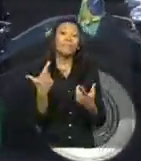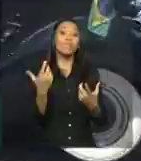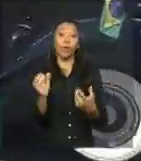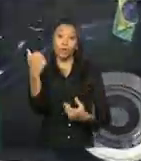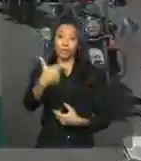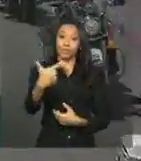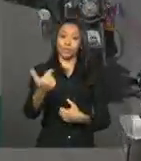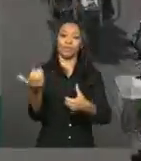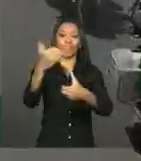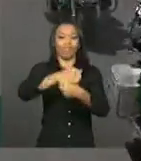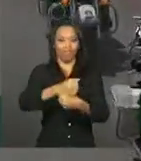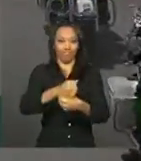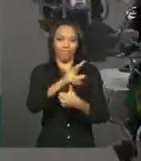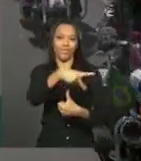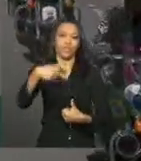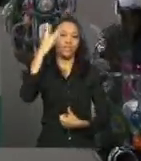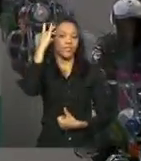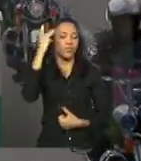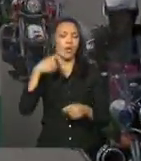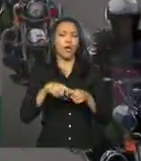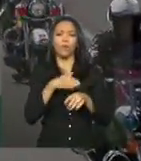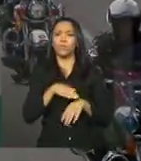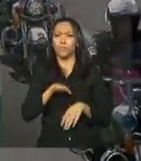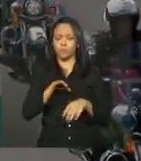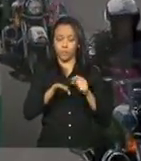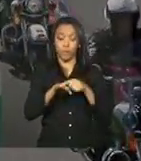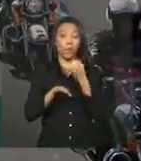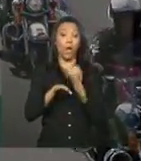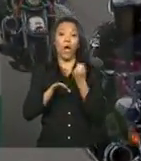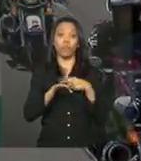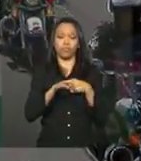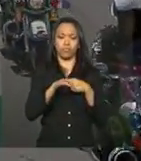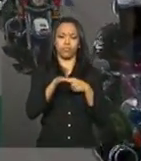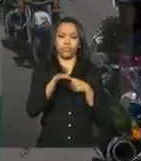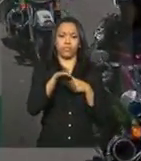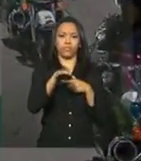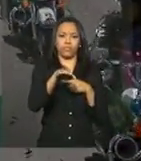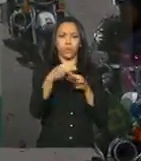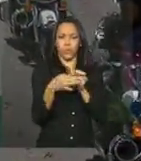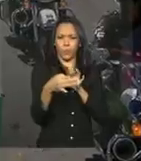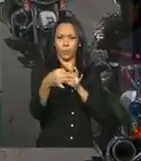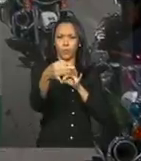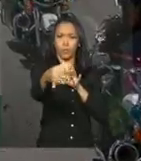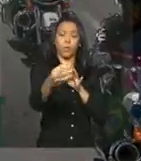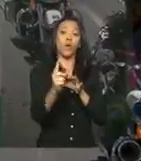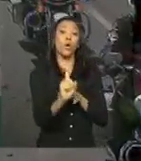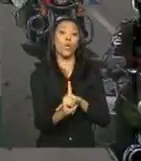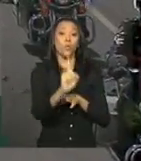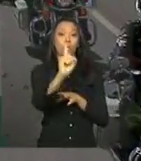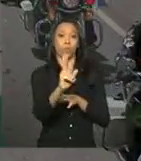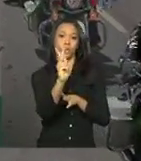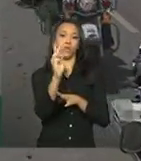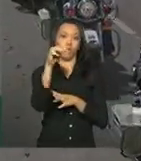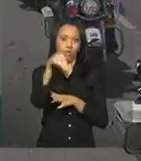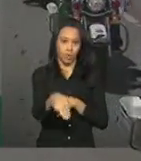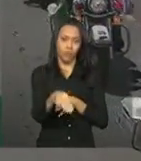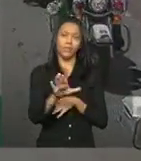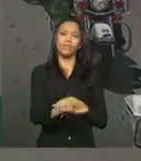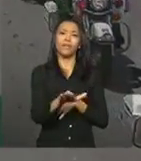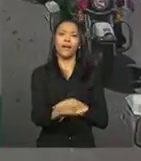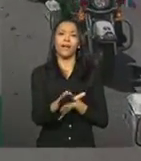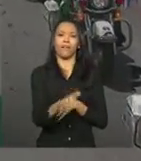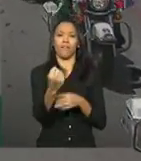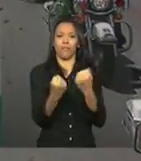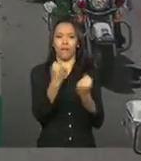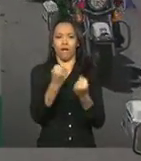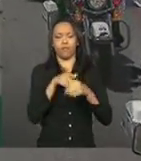mandato. Bem, o percurso entre a Catedral e o Congresso Nacional tem pouco mais de 1 quilômetro. E o carro segue devagar, né, Luciano? Para